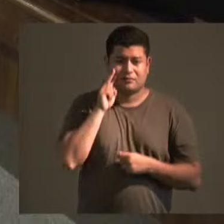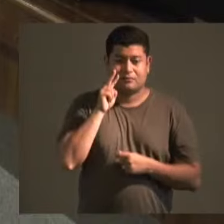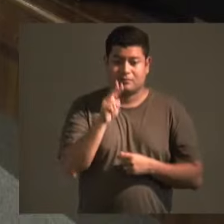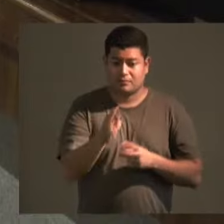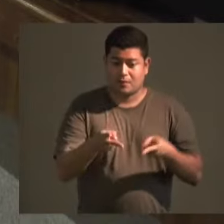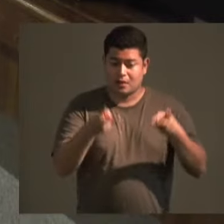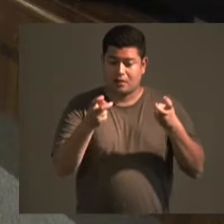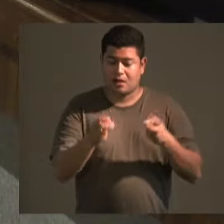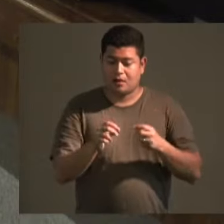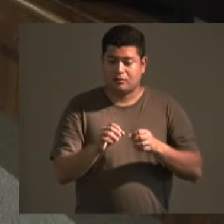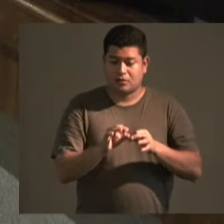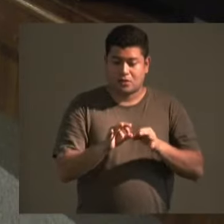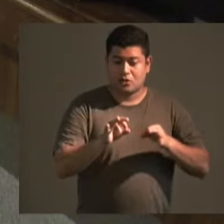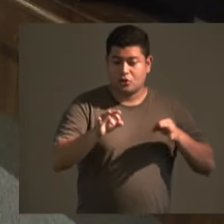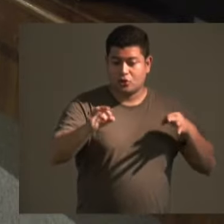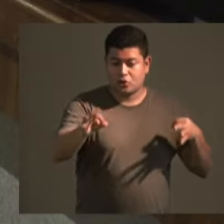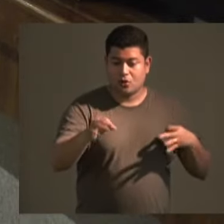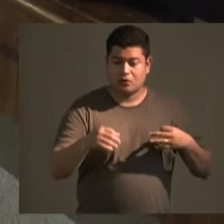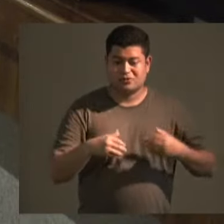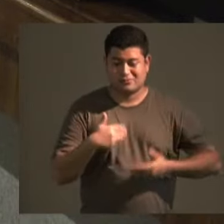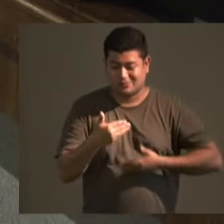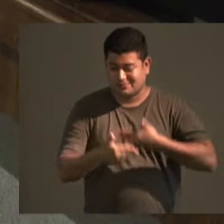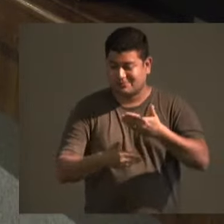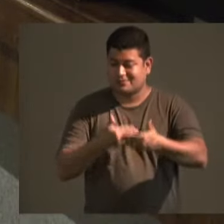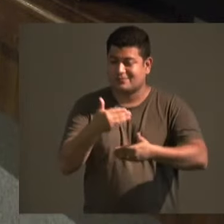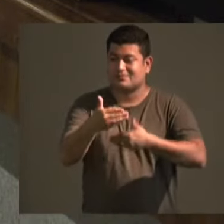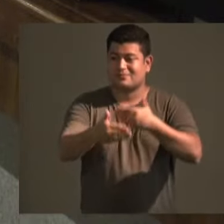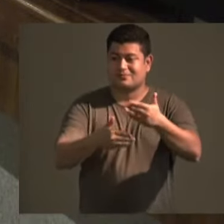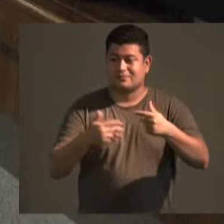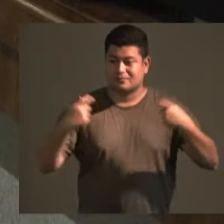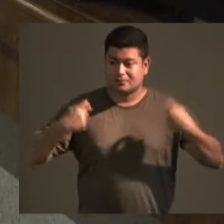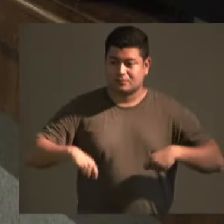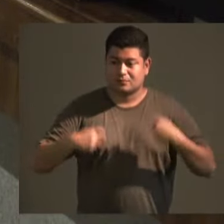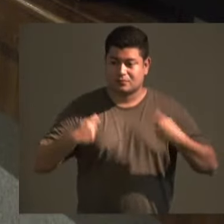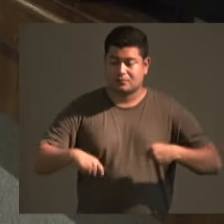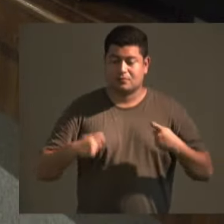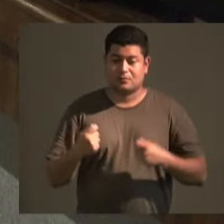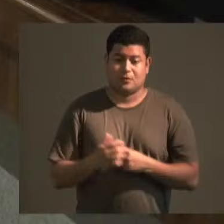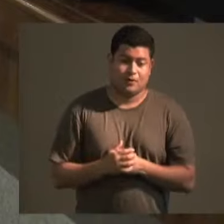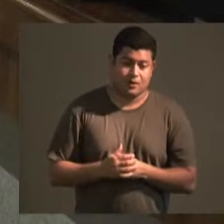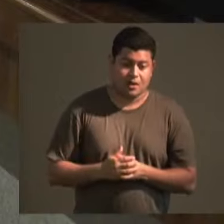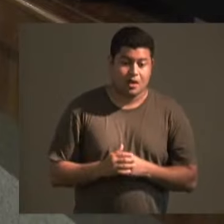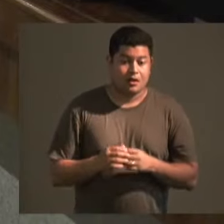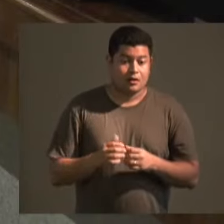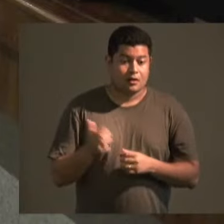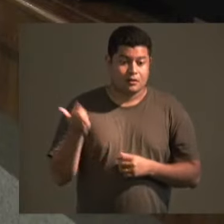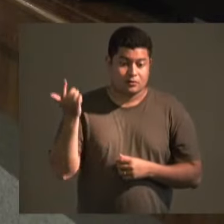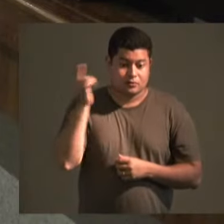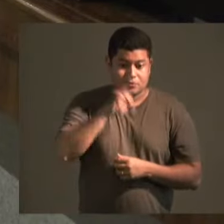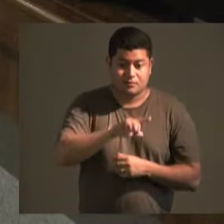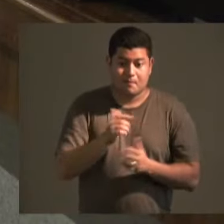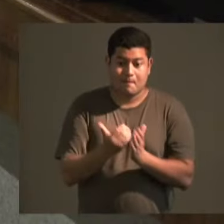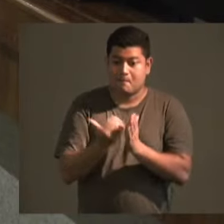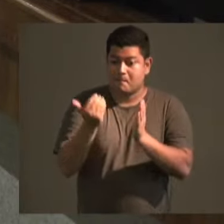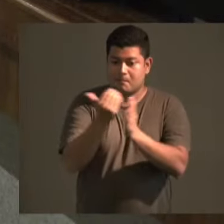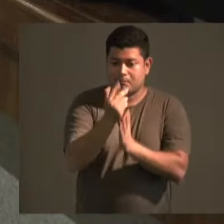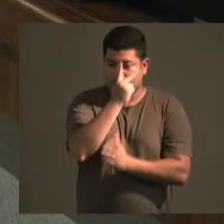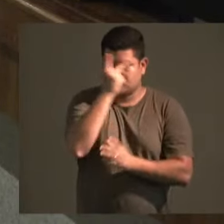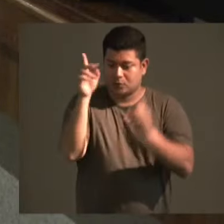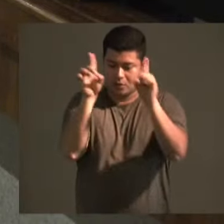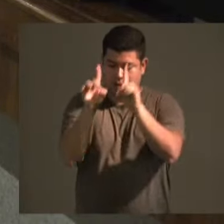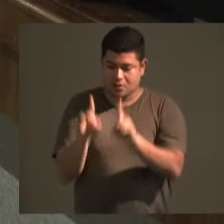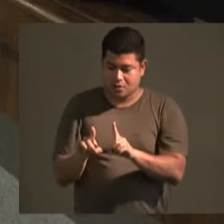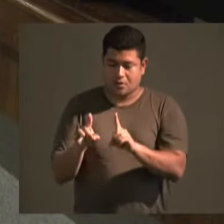que a gente realmente possa é, concretizar que mais pessoas com deficiência possam estudar, possam